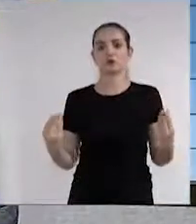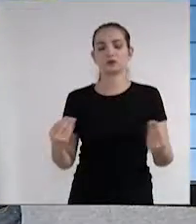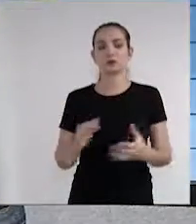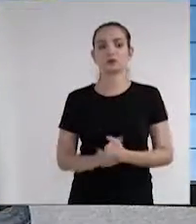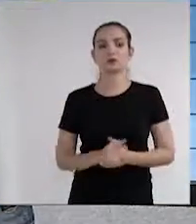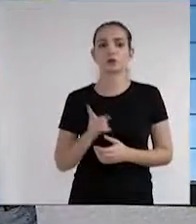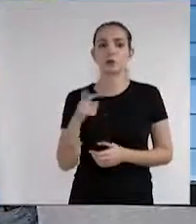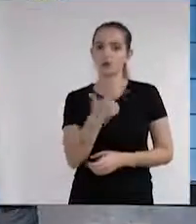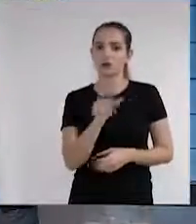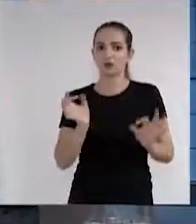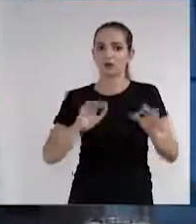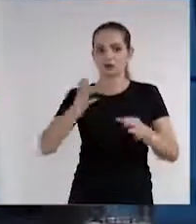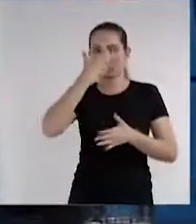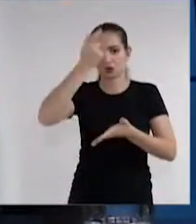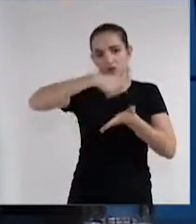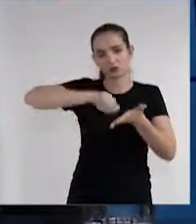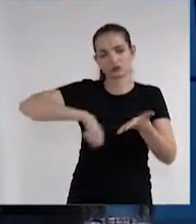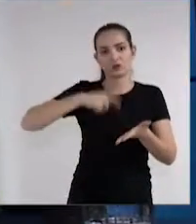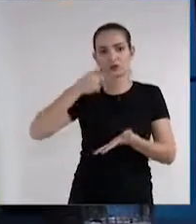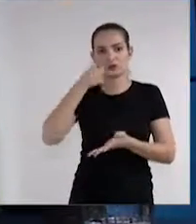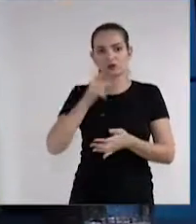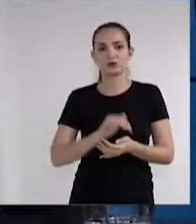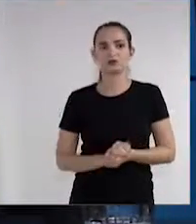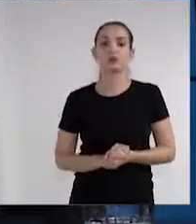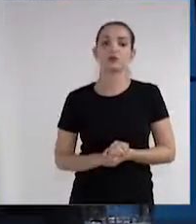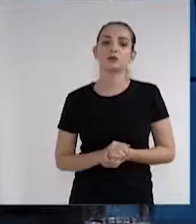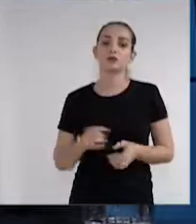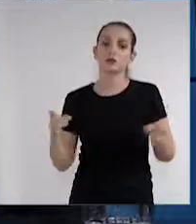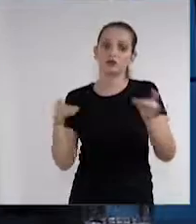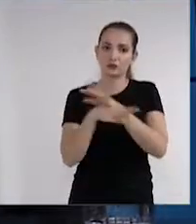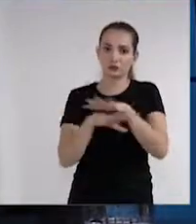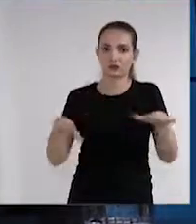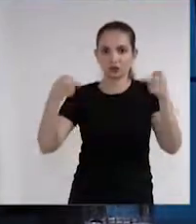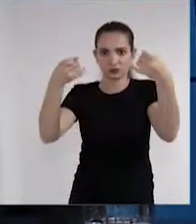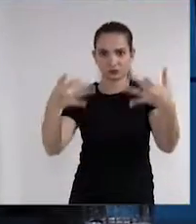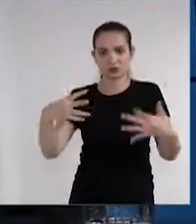Não tendo mais inscrito a falar, encerradas as explicações pessoais,